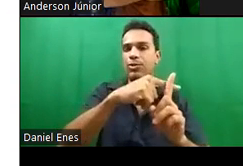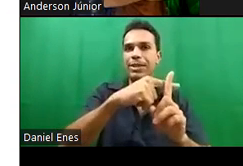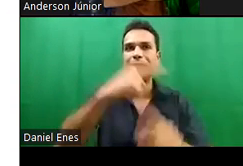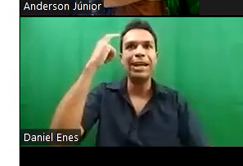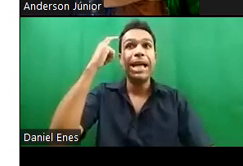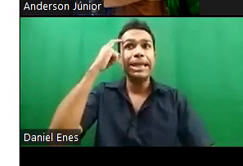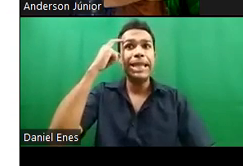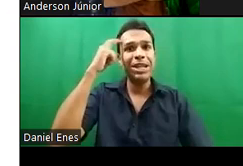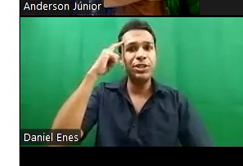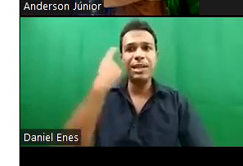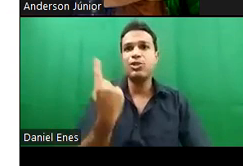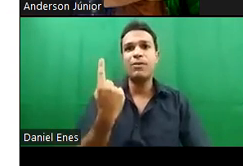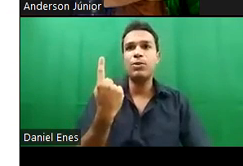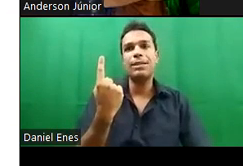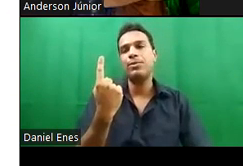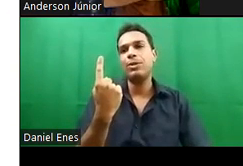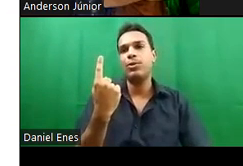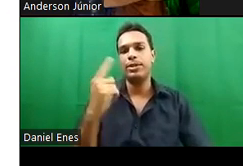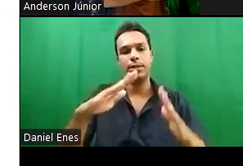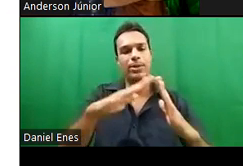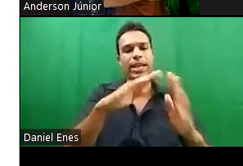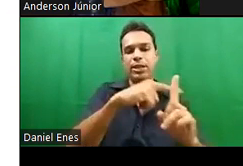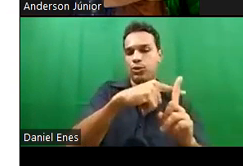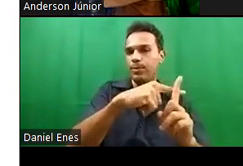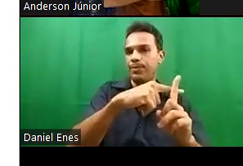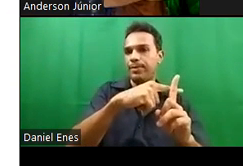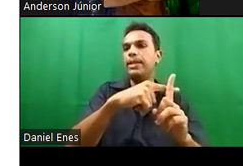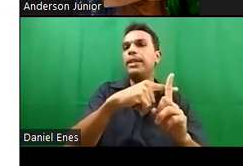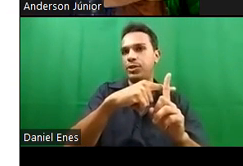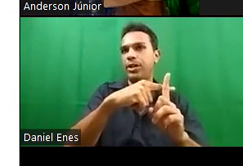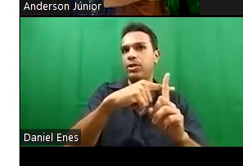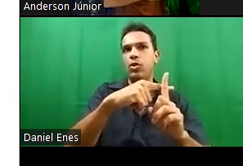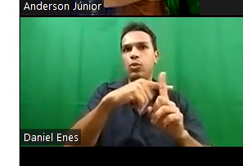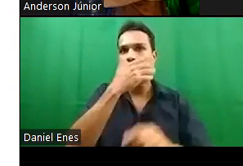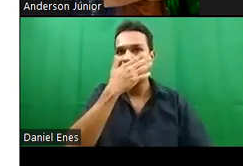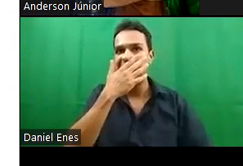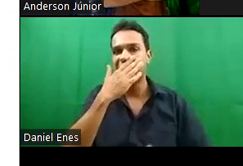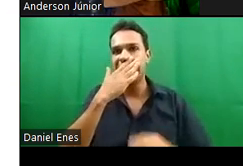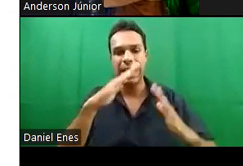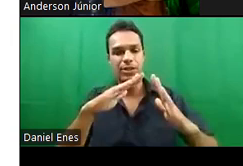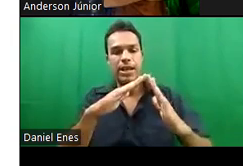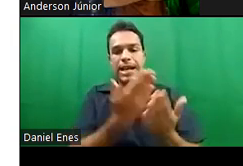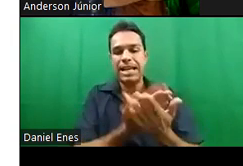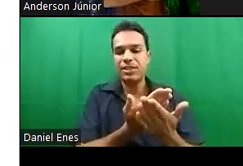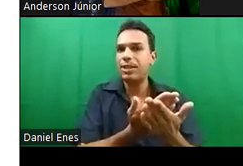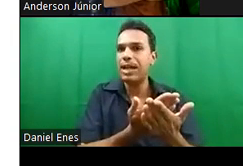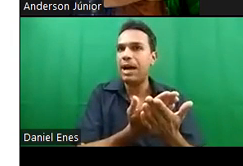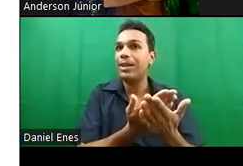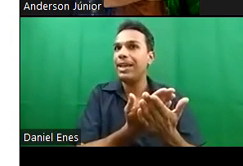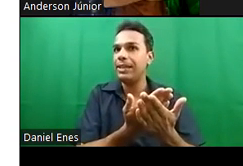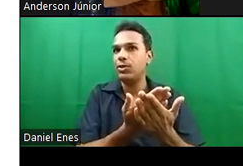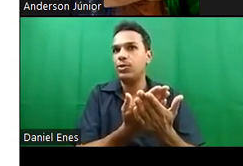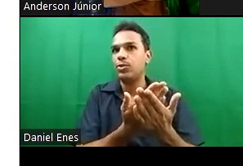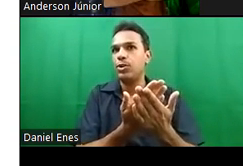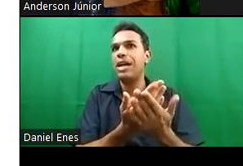vê isso aqui, na mente dele ele só visualiza uma coisa. Então, o que é isso? Igreja. Usei dois radicais. Casa, estudar. O